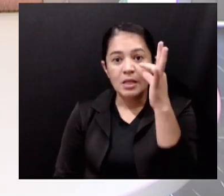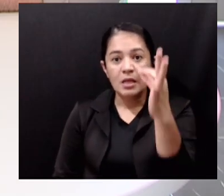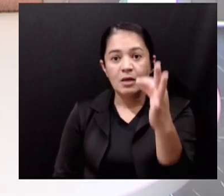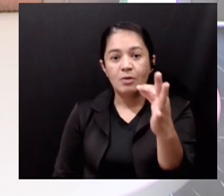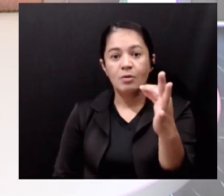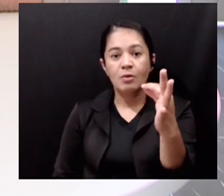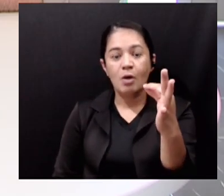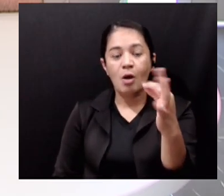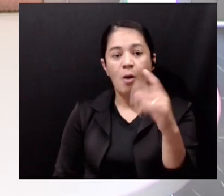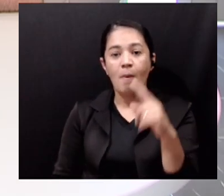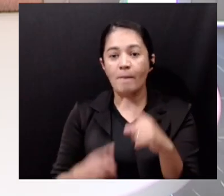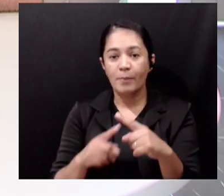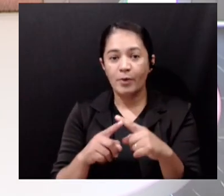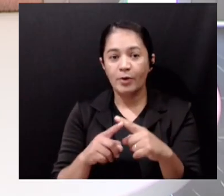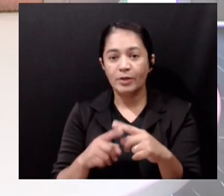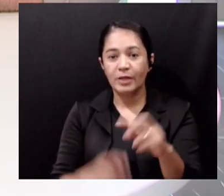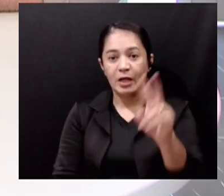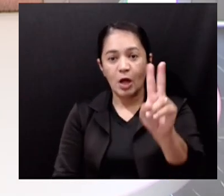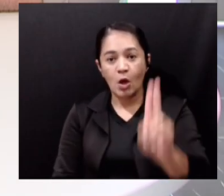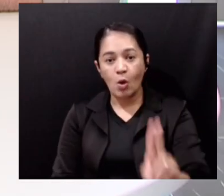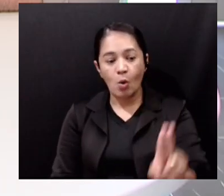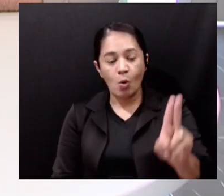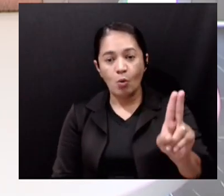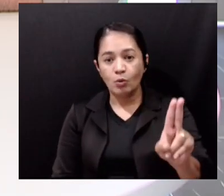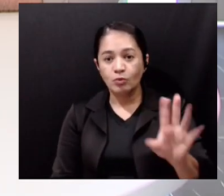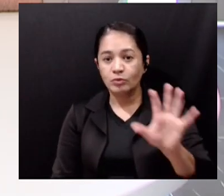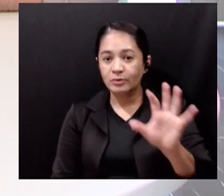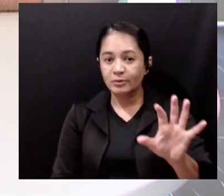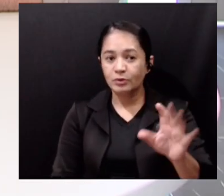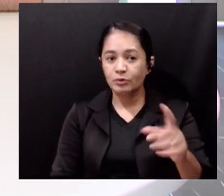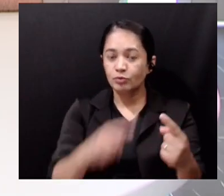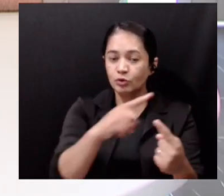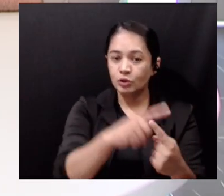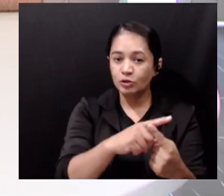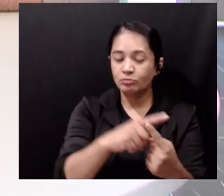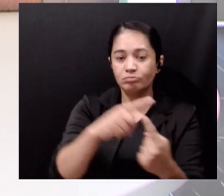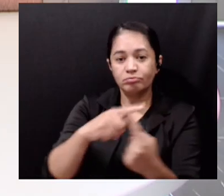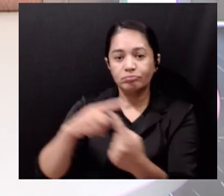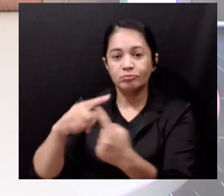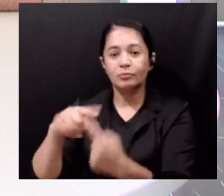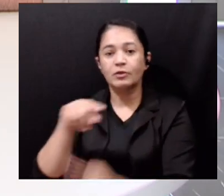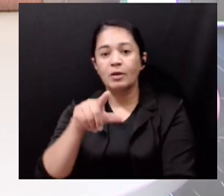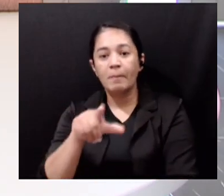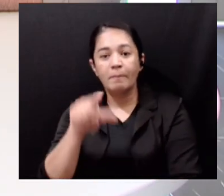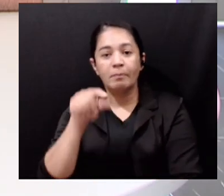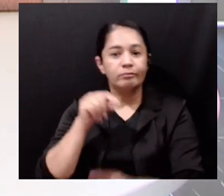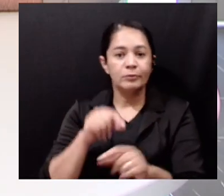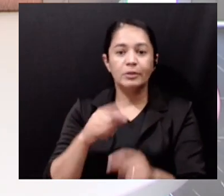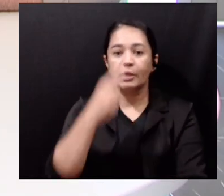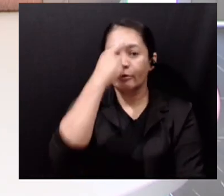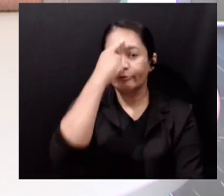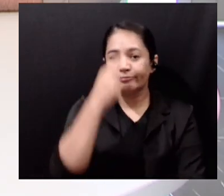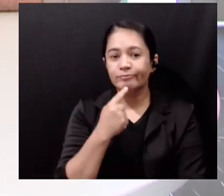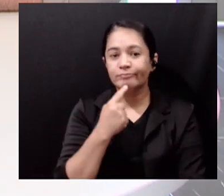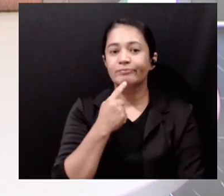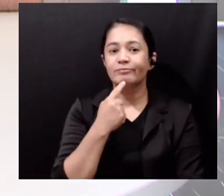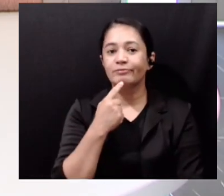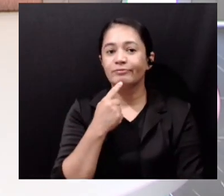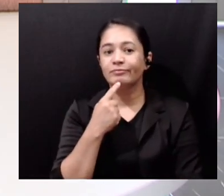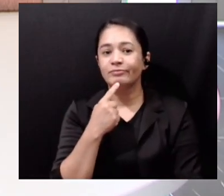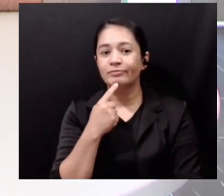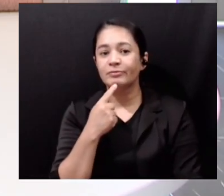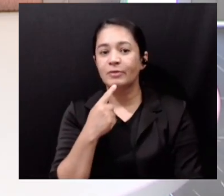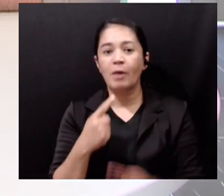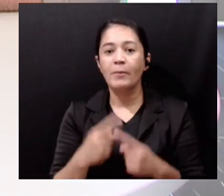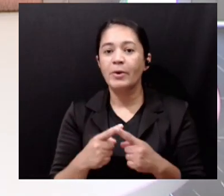poderia utilizar um tipo de conta sem tarifas, certo? Porque muitas vezes a pessoa tem uma conta com vários serviços e ela não utiliza